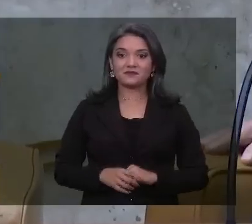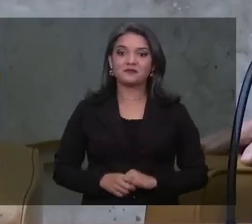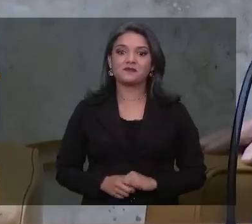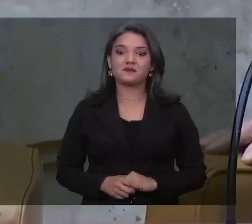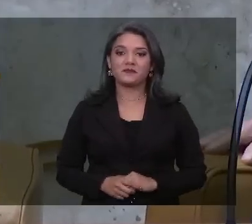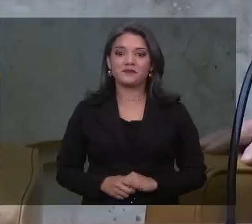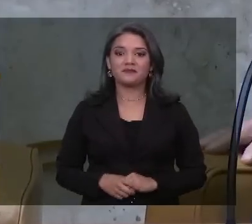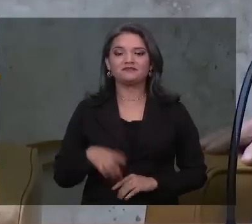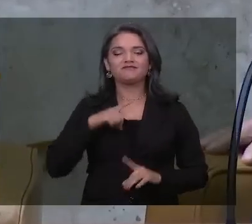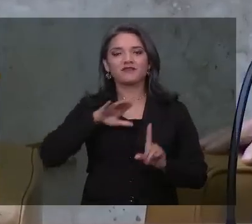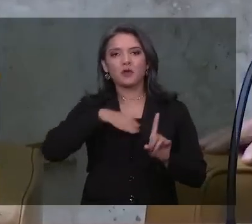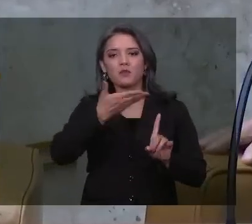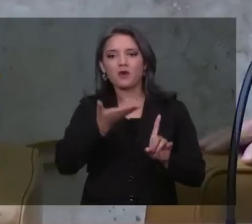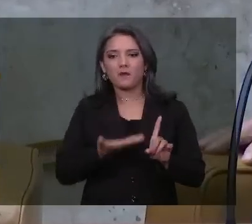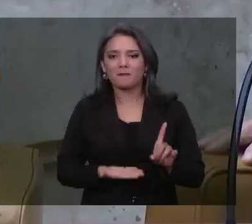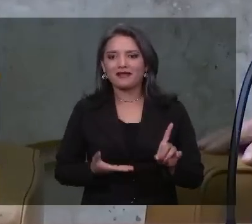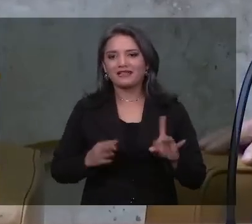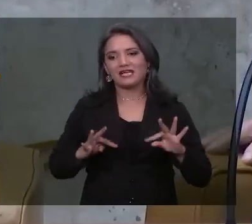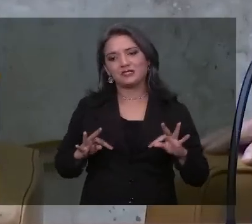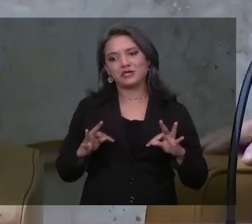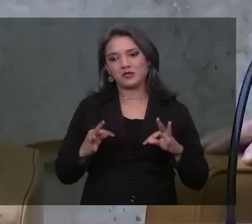fazer uma homenagem que todos haverão